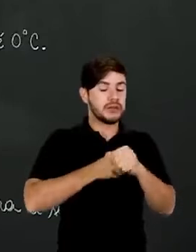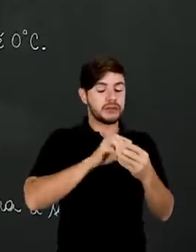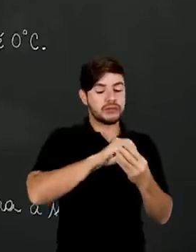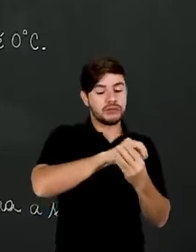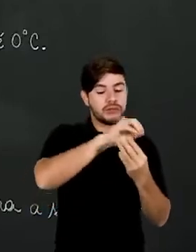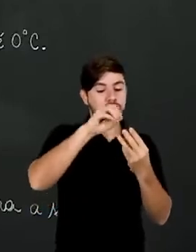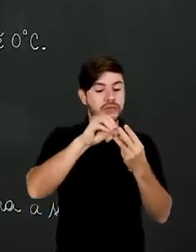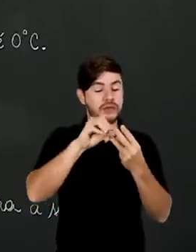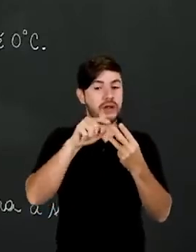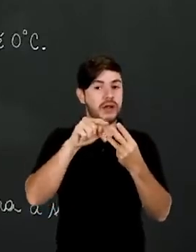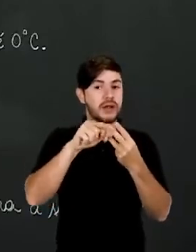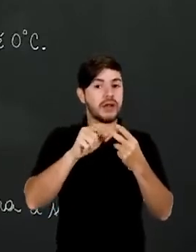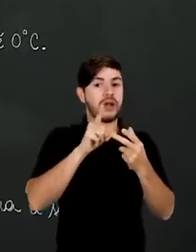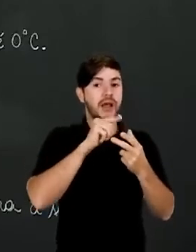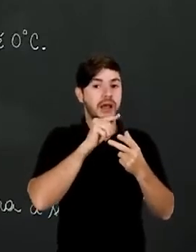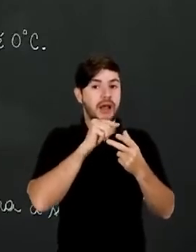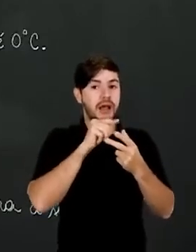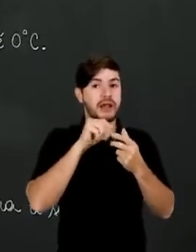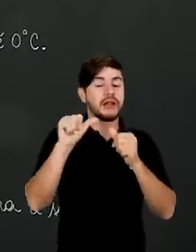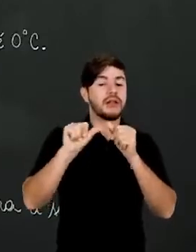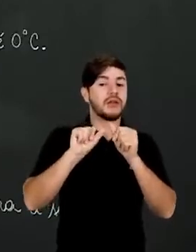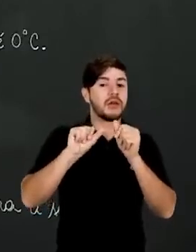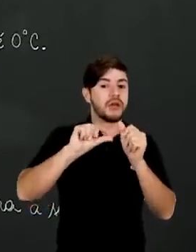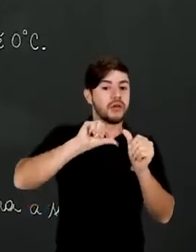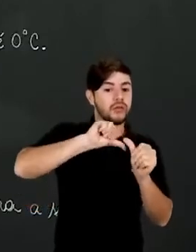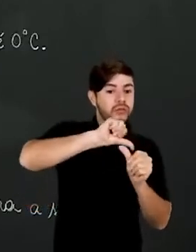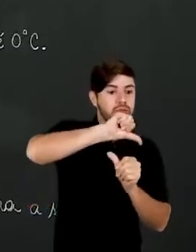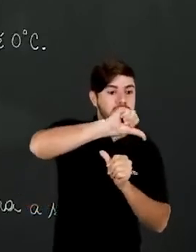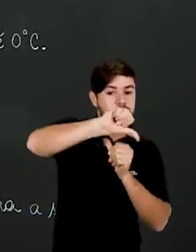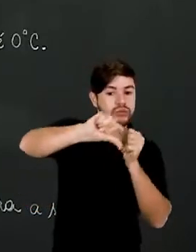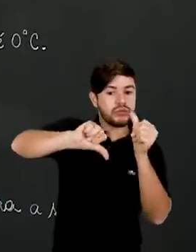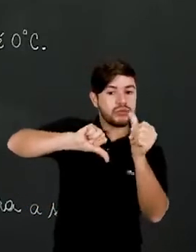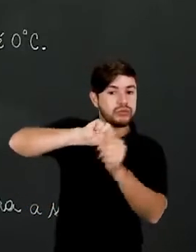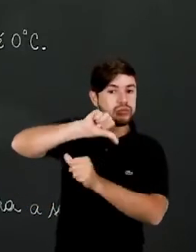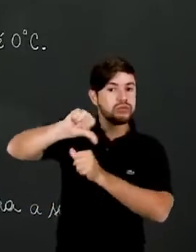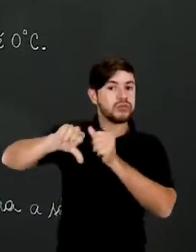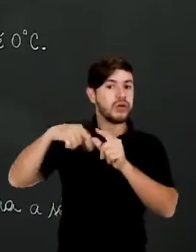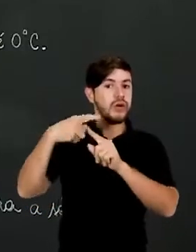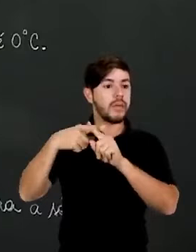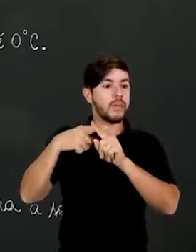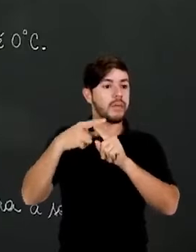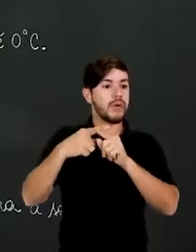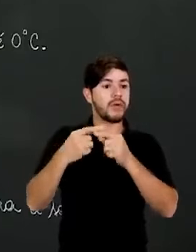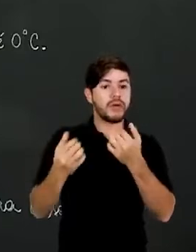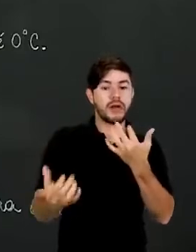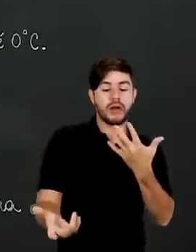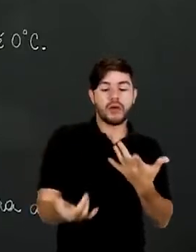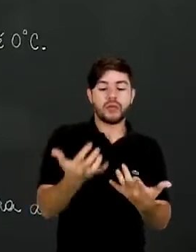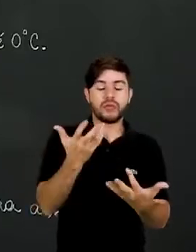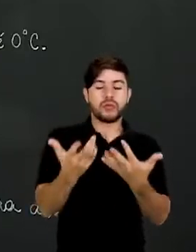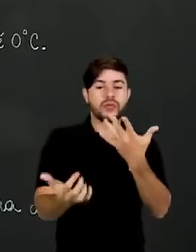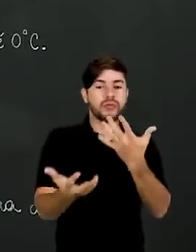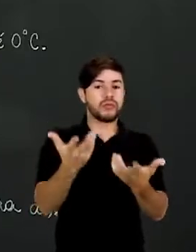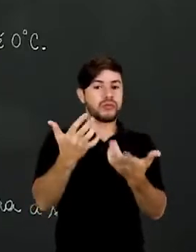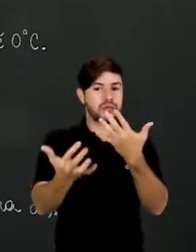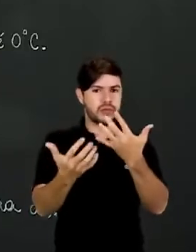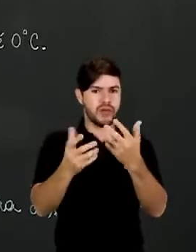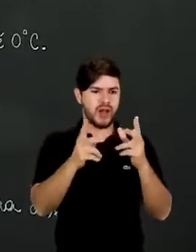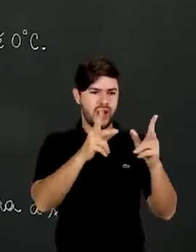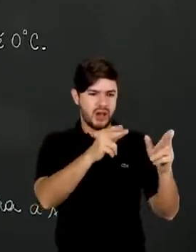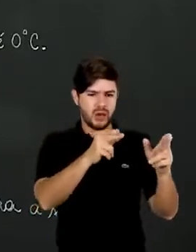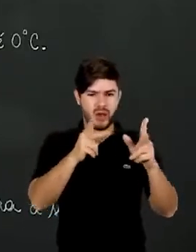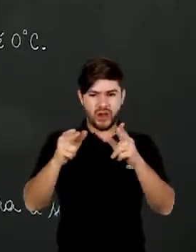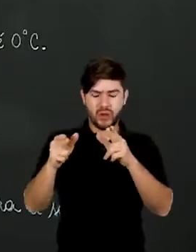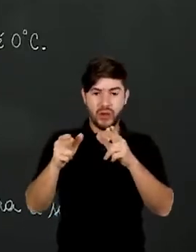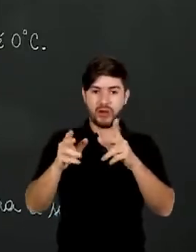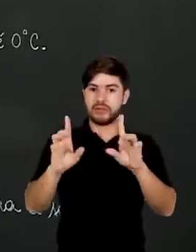tenho então a fase chamada de fusão. A fusão, a temperatura de fusão, ela vai ser igual em todas as substâncias? De